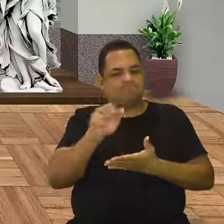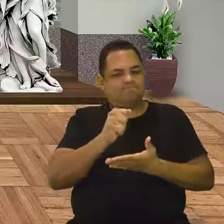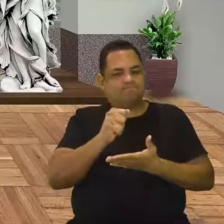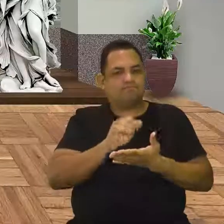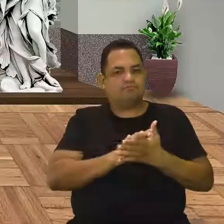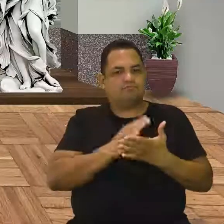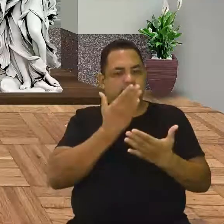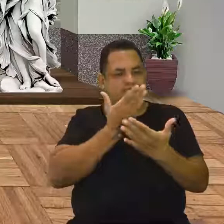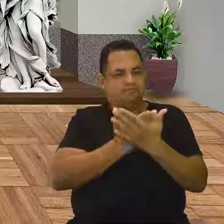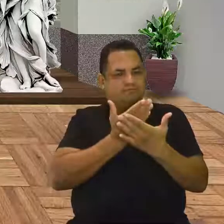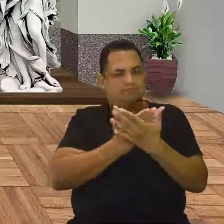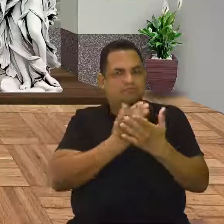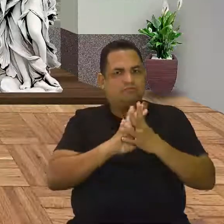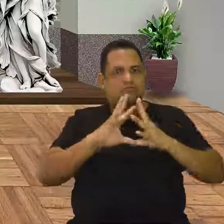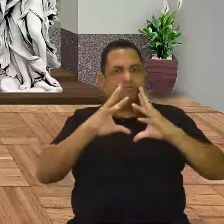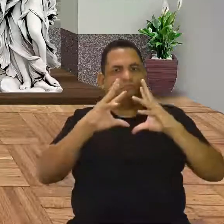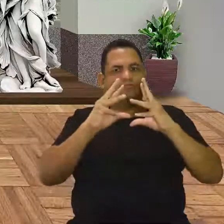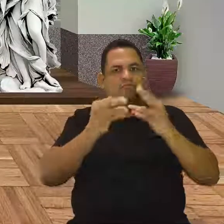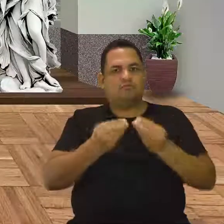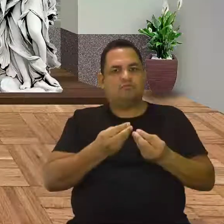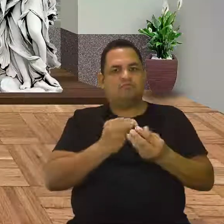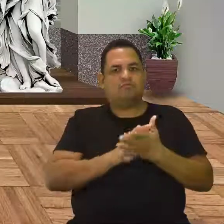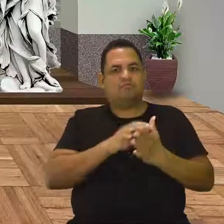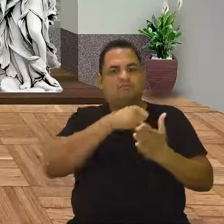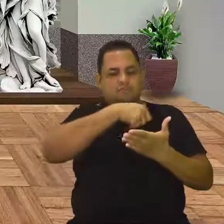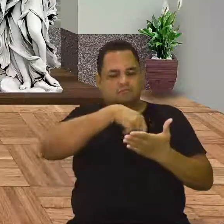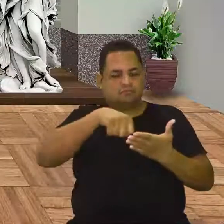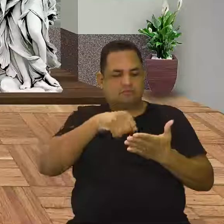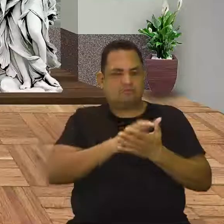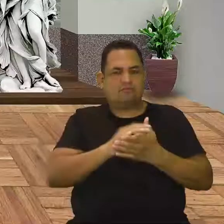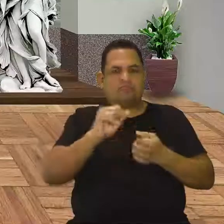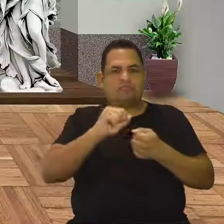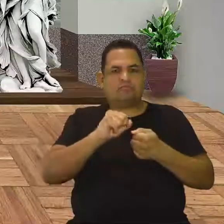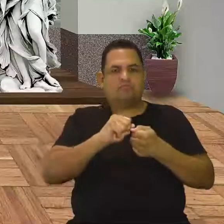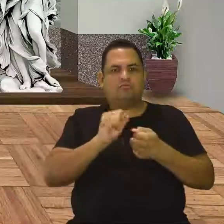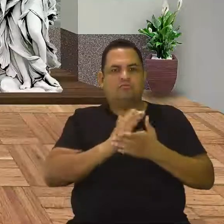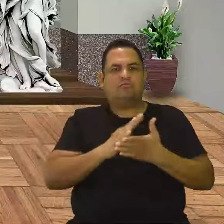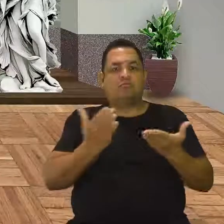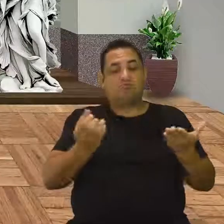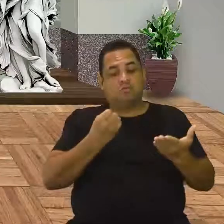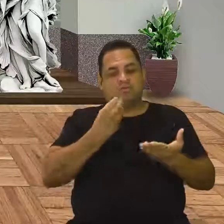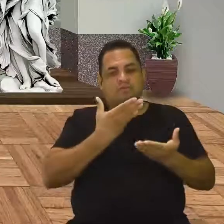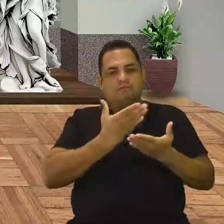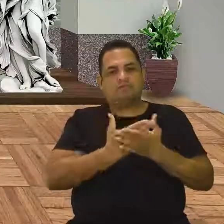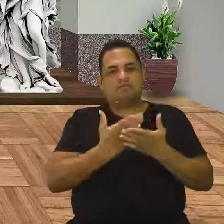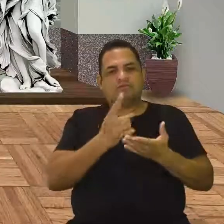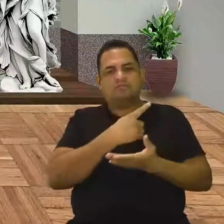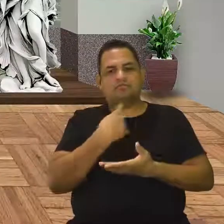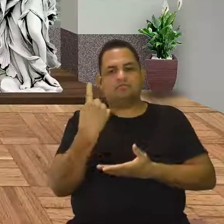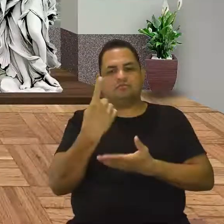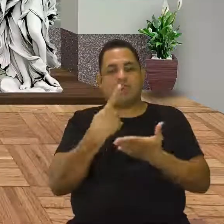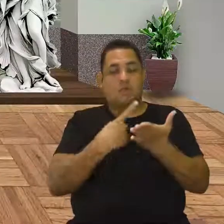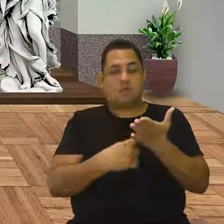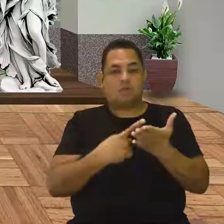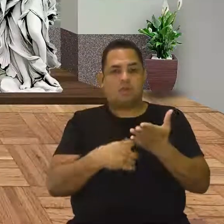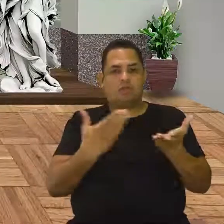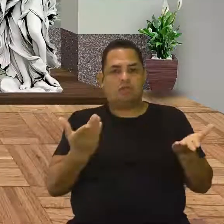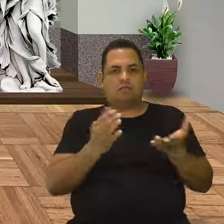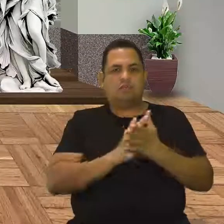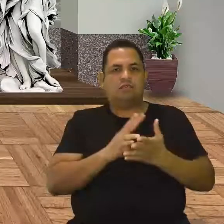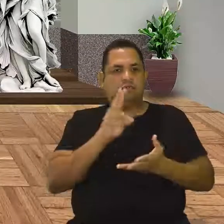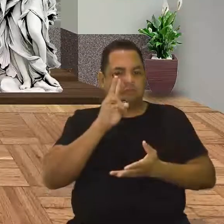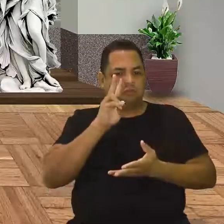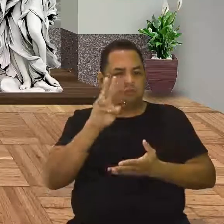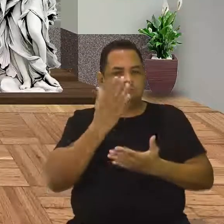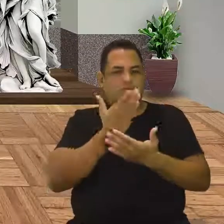vai estudar todas aquelas anotações que tu fizeste, tá bom? Esse é o nosso combinado. Então,